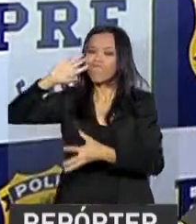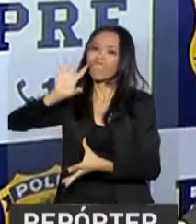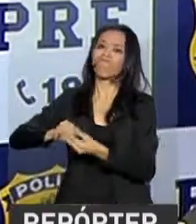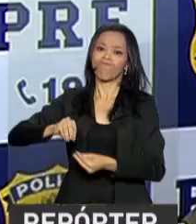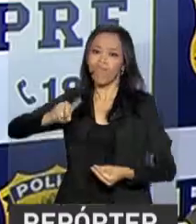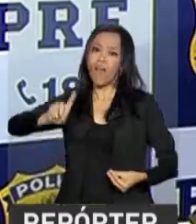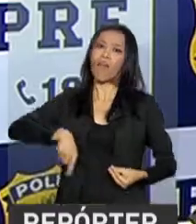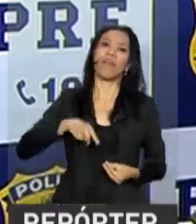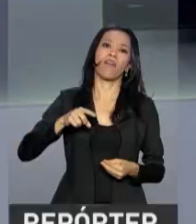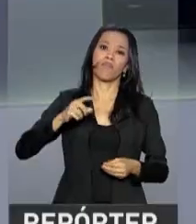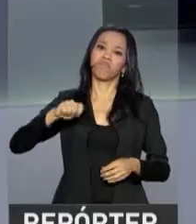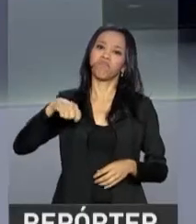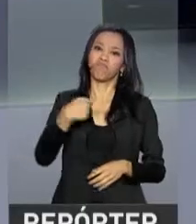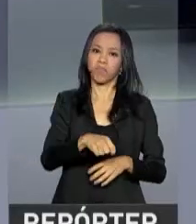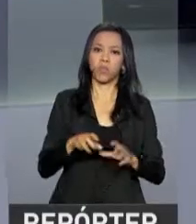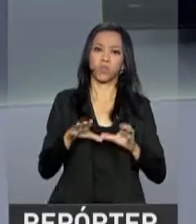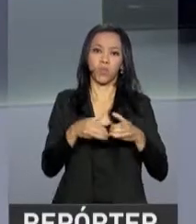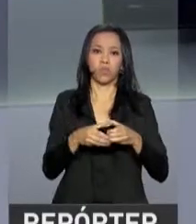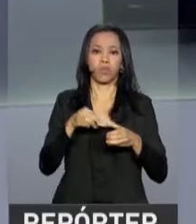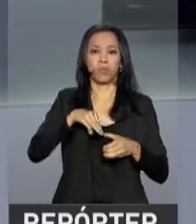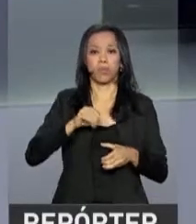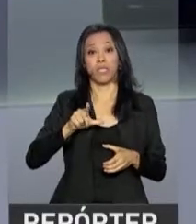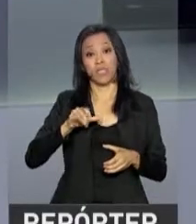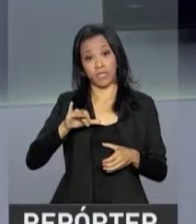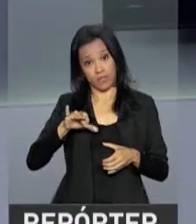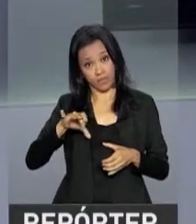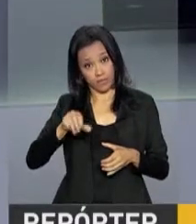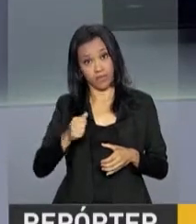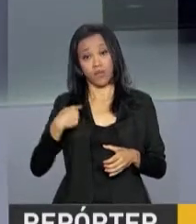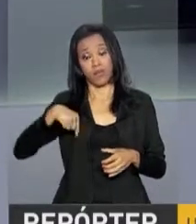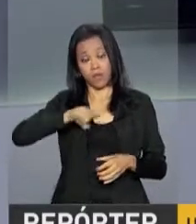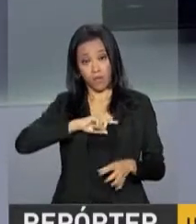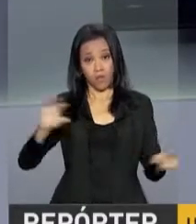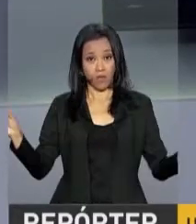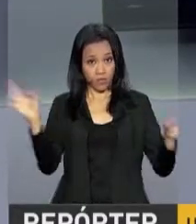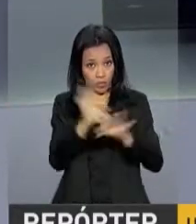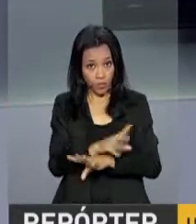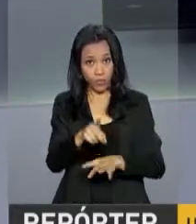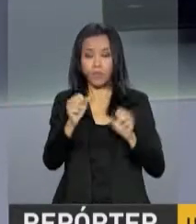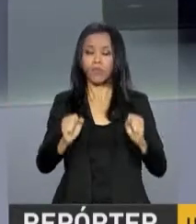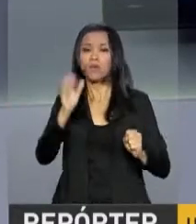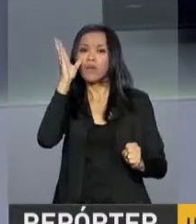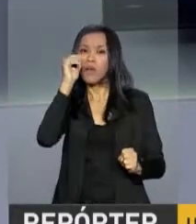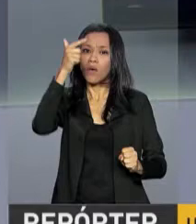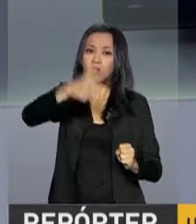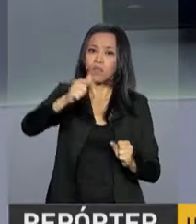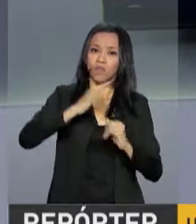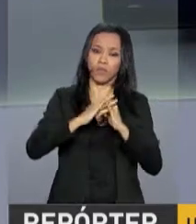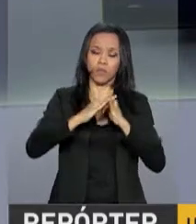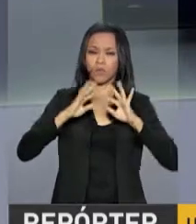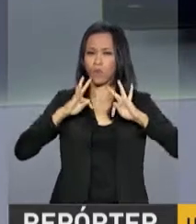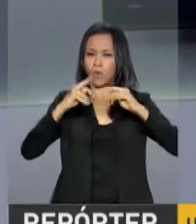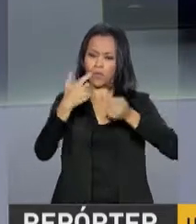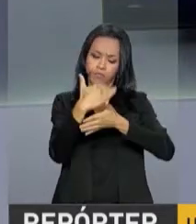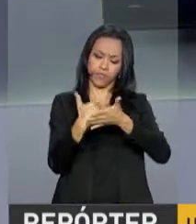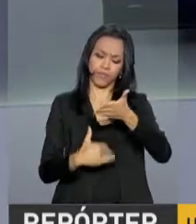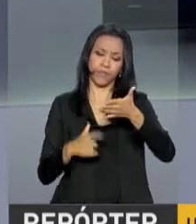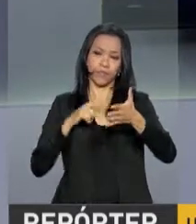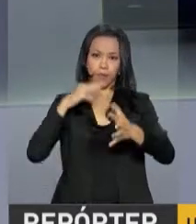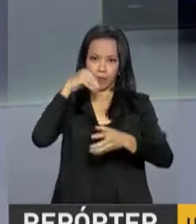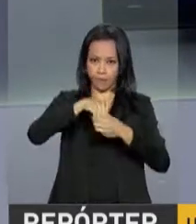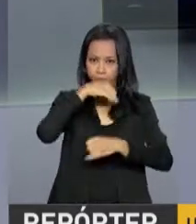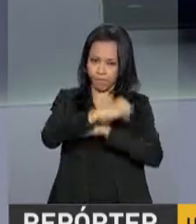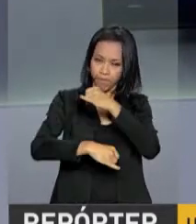praticado por vinícius nós ficamos por aqui você pode rever as reportagens no youtube e toda nossa programação também